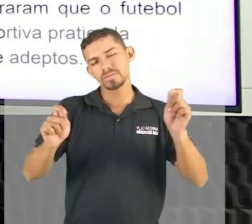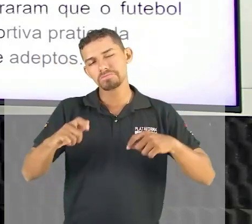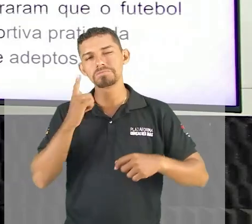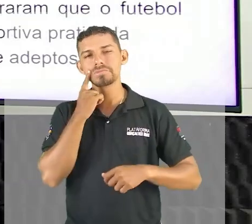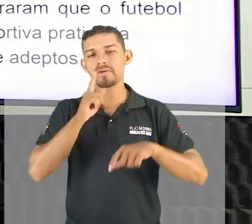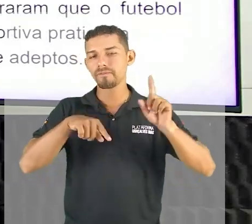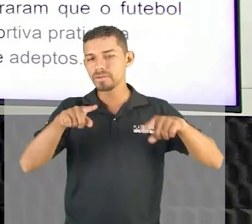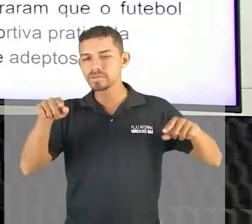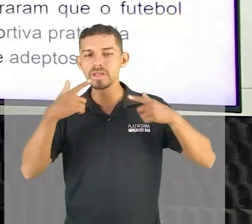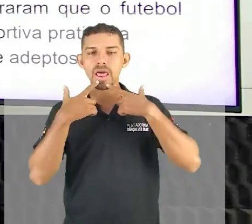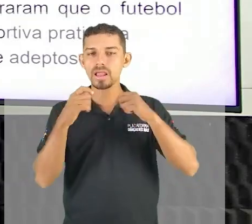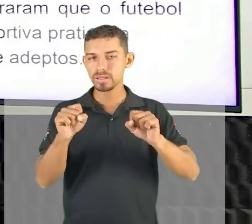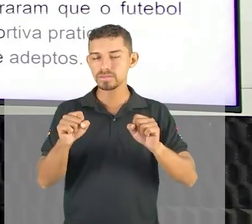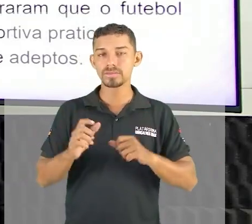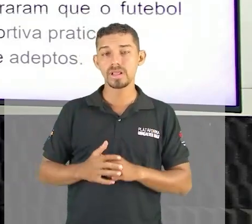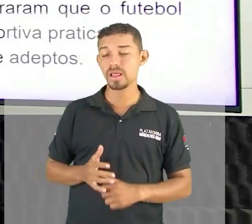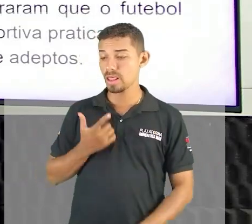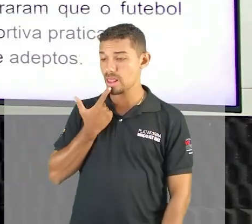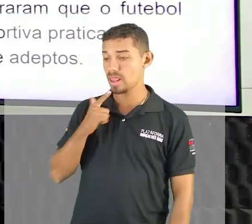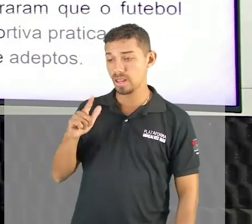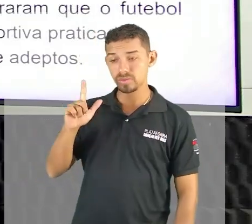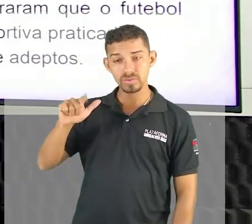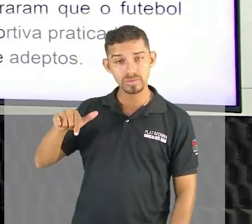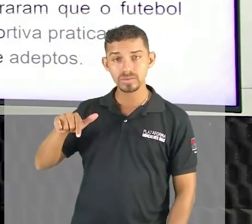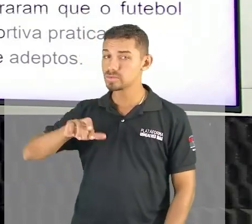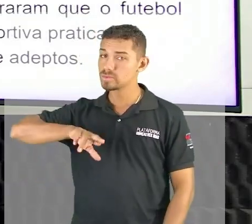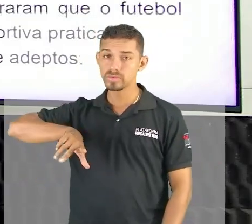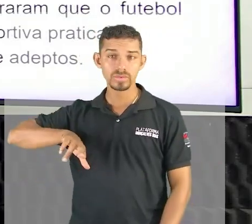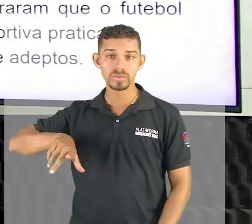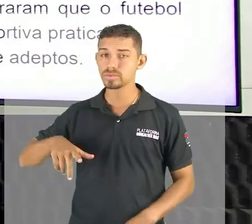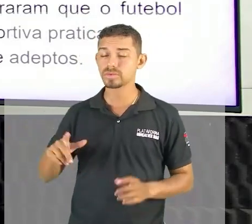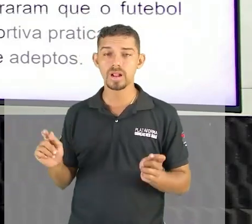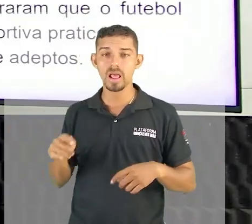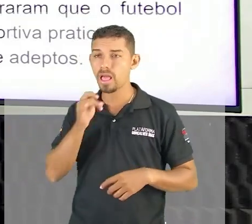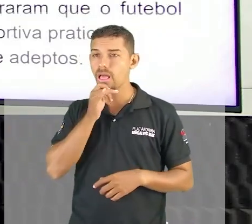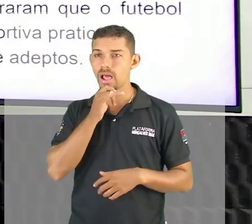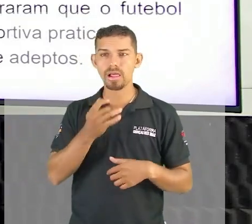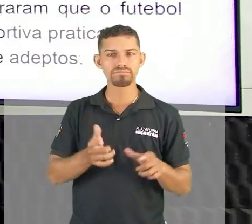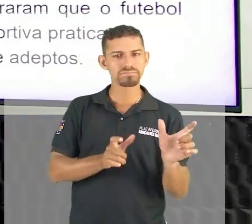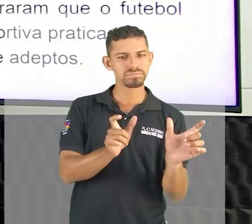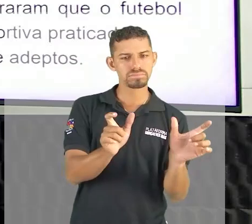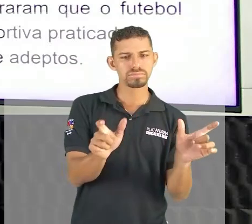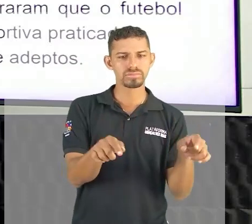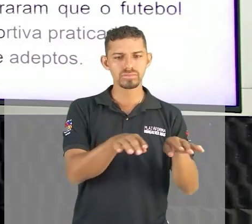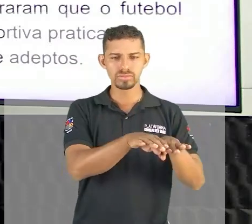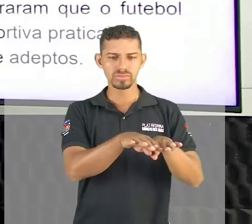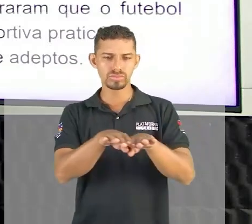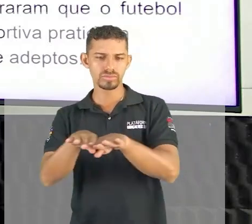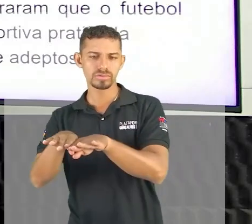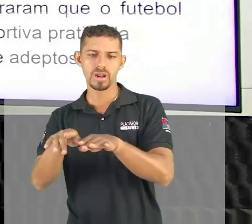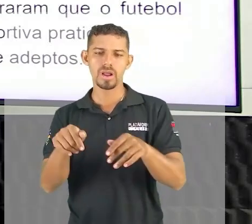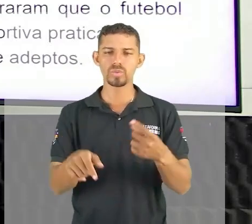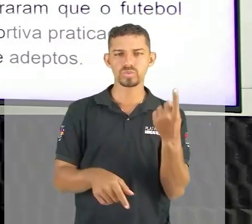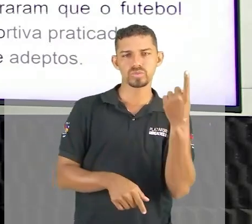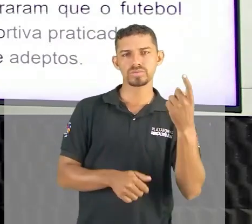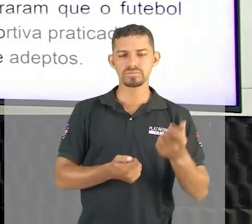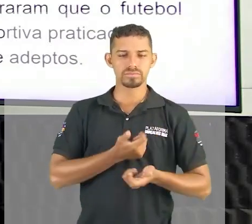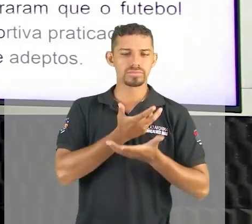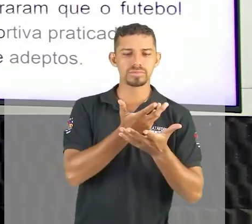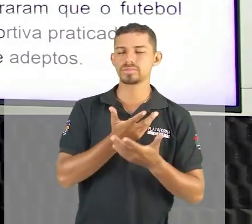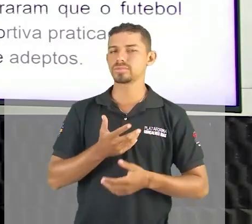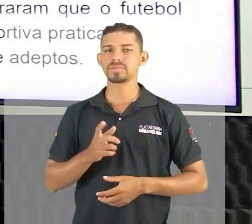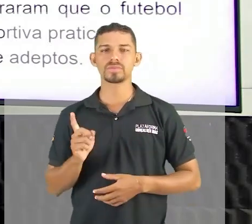linguística né de que a língua ela não é algo eh homogêneo Ela não é uma não tem uma única forma de se